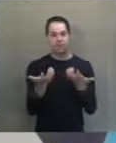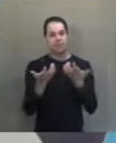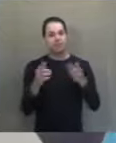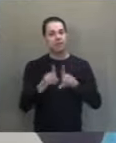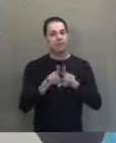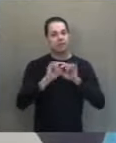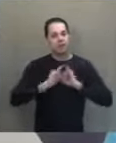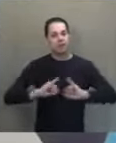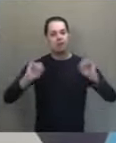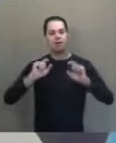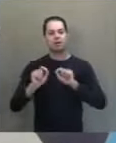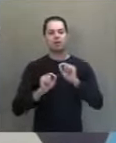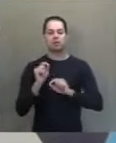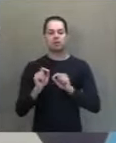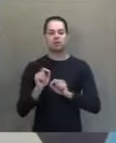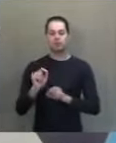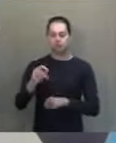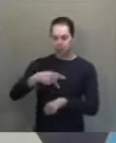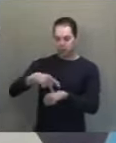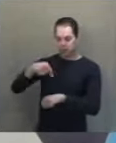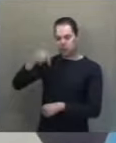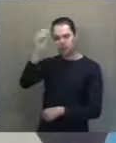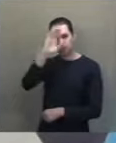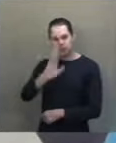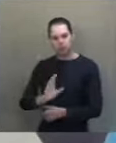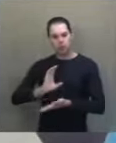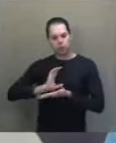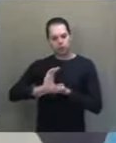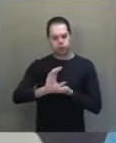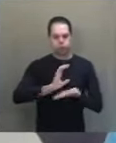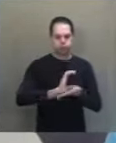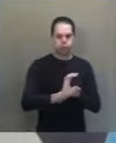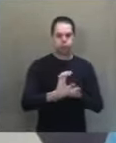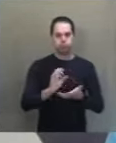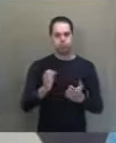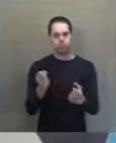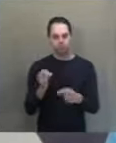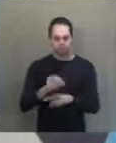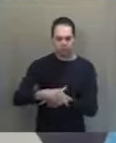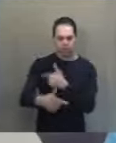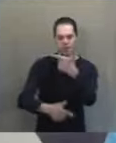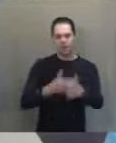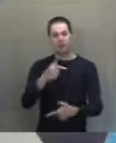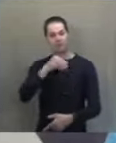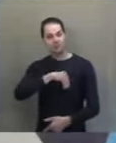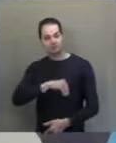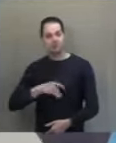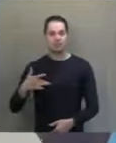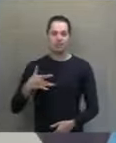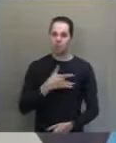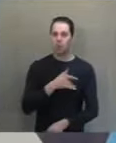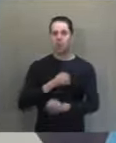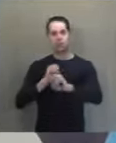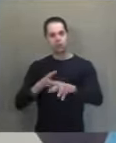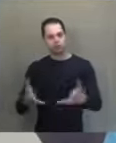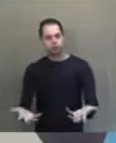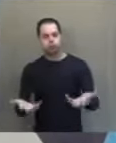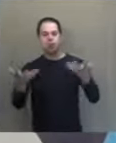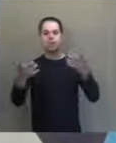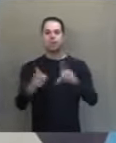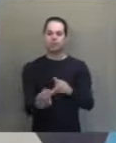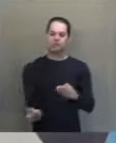dizer que o país investiu de forma maciça na geração de emprego, renda, saúde, educação, que